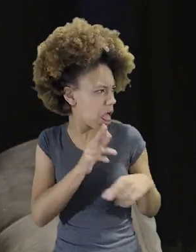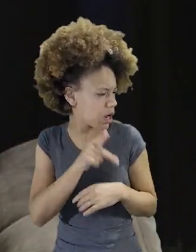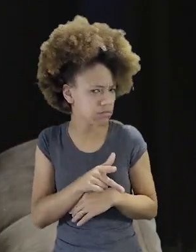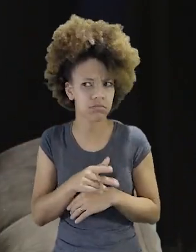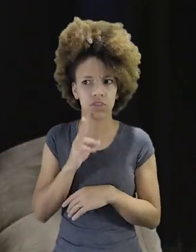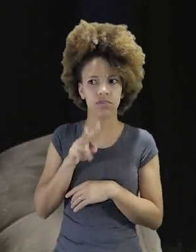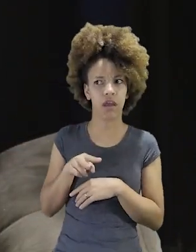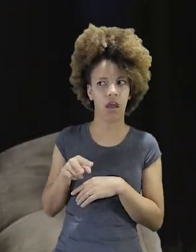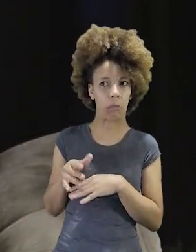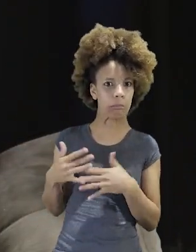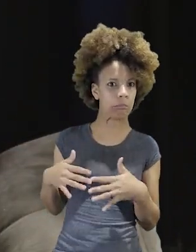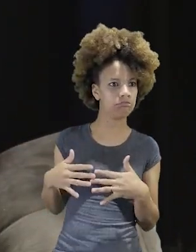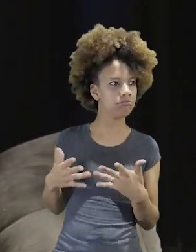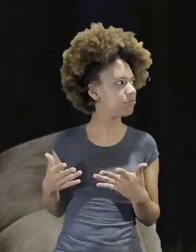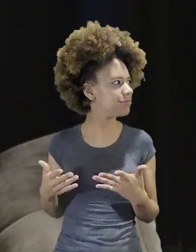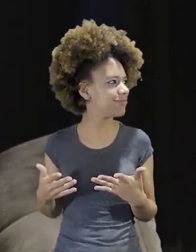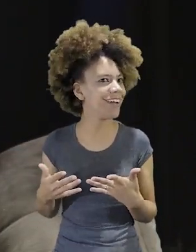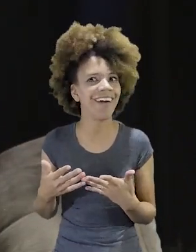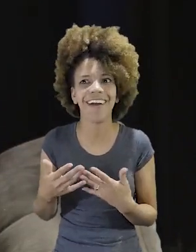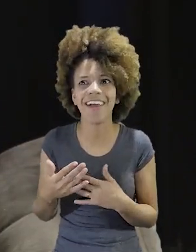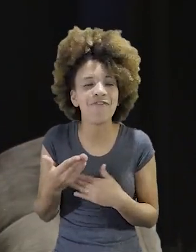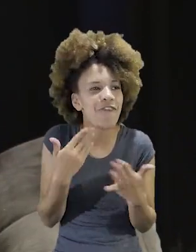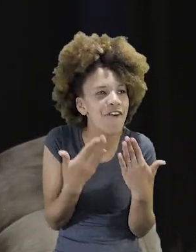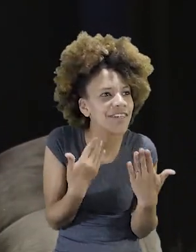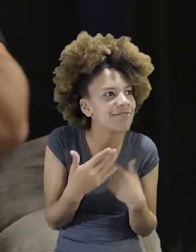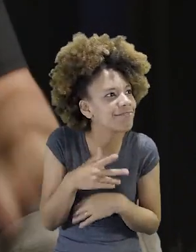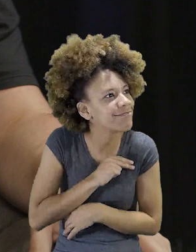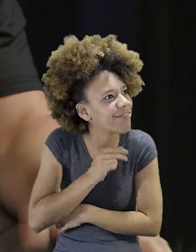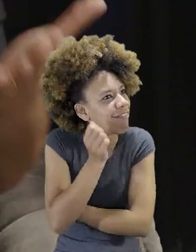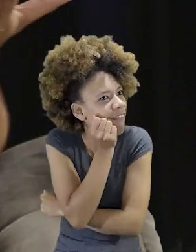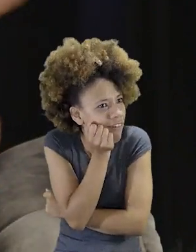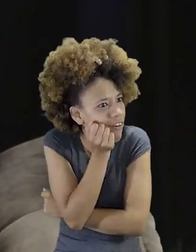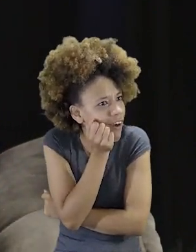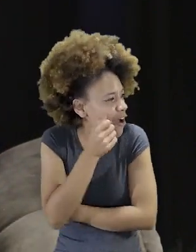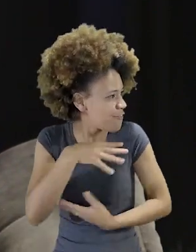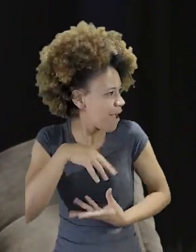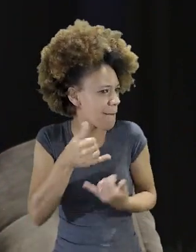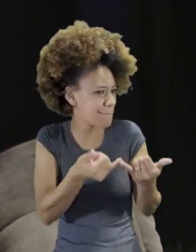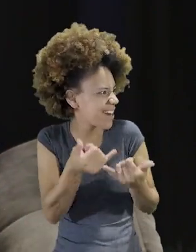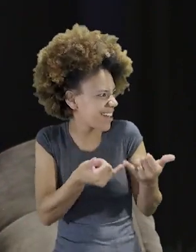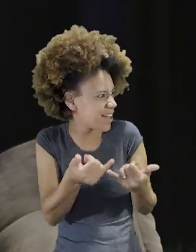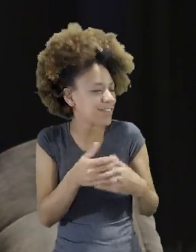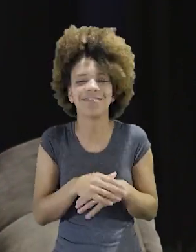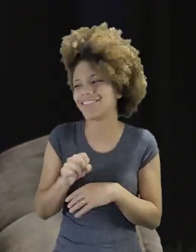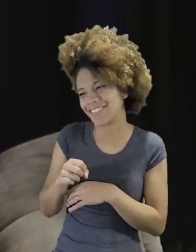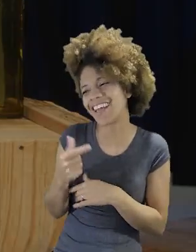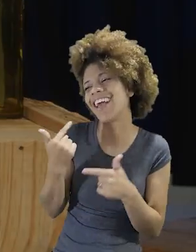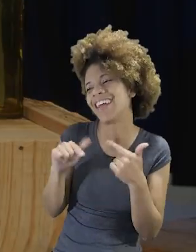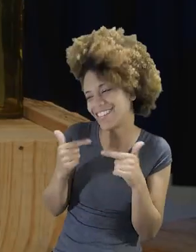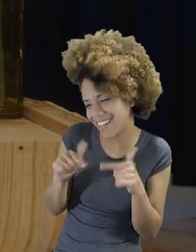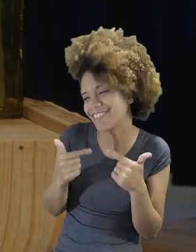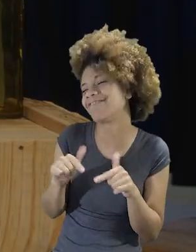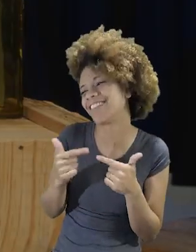com ele falou mal dele pra a gente ouve que cara maneiro velho eu vi a alma do cara ali rapidinho brincando